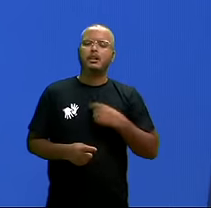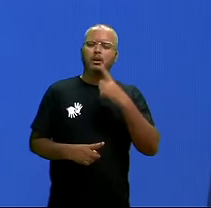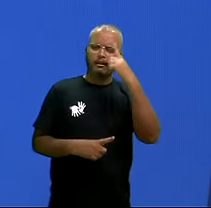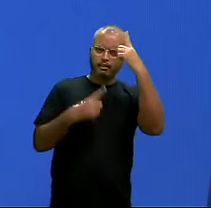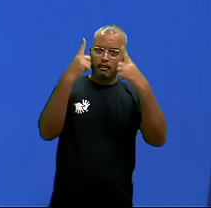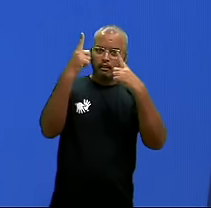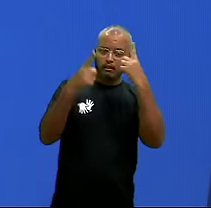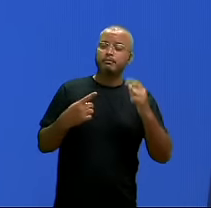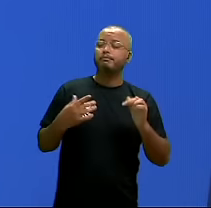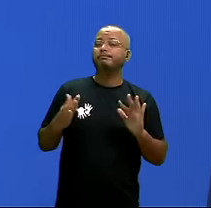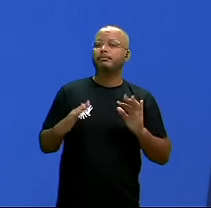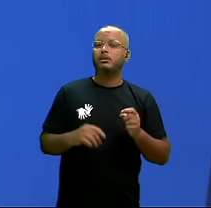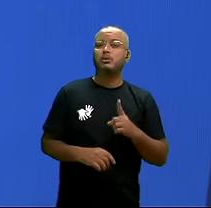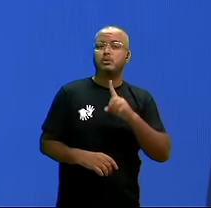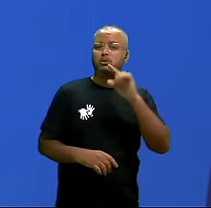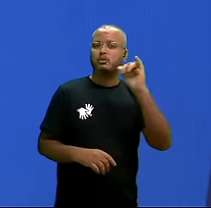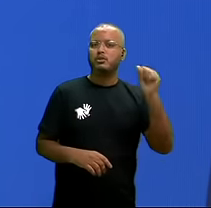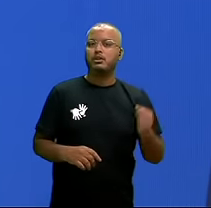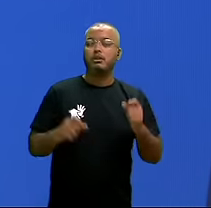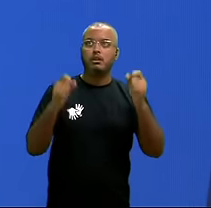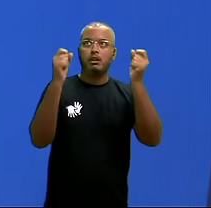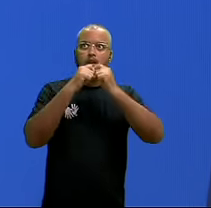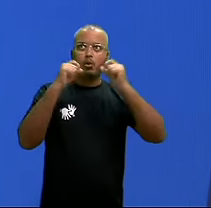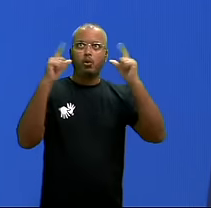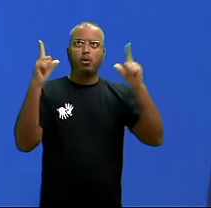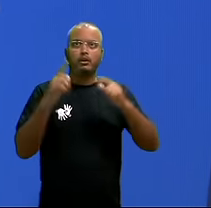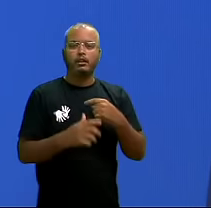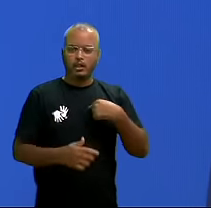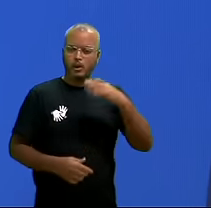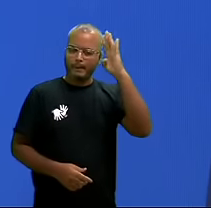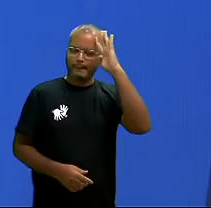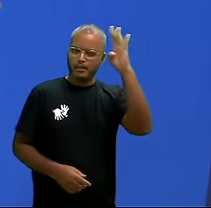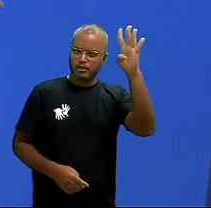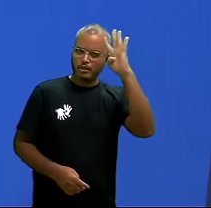dia eu ia acordar muito cheio de Deus, assim,